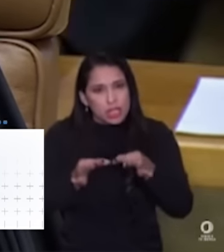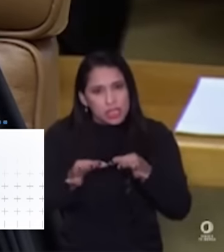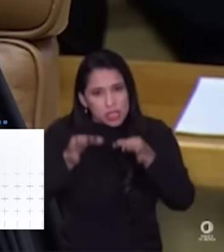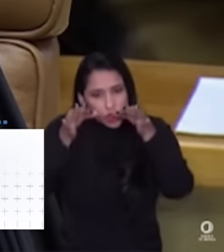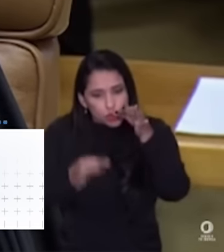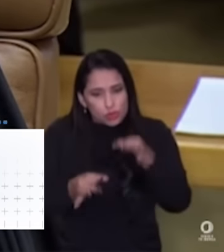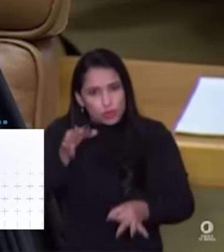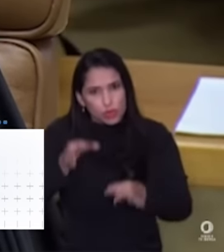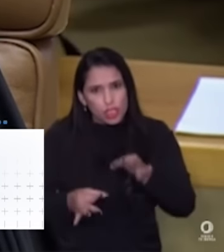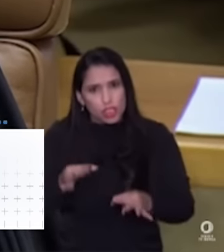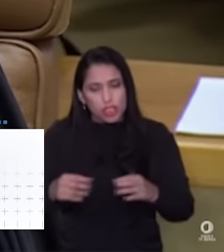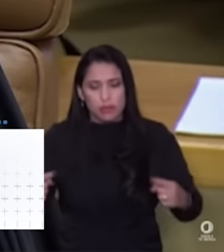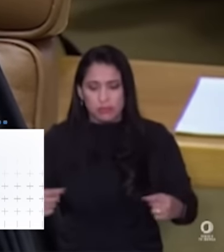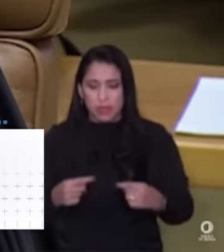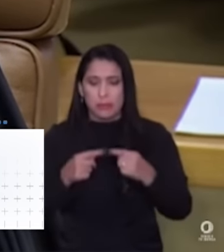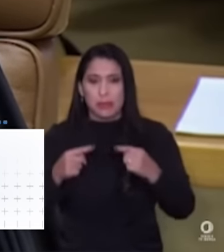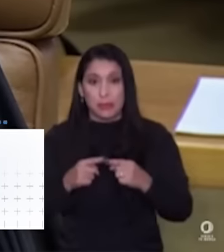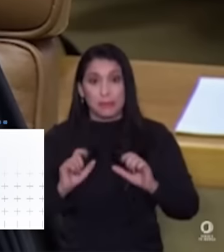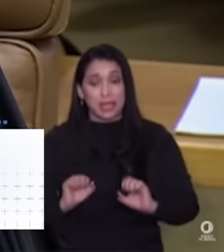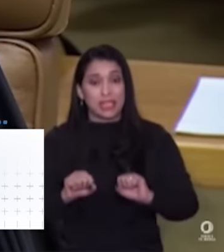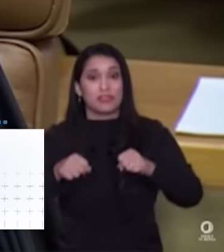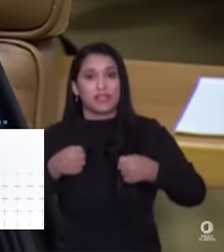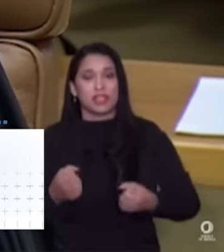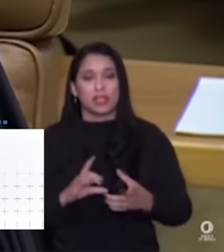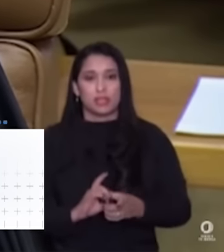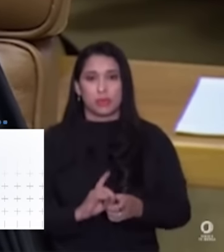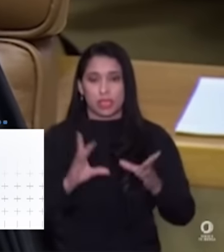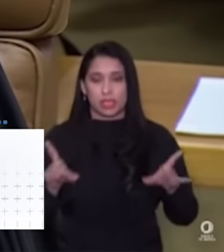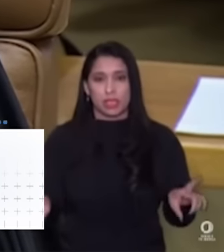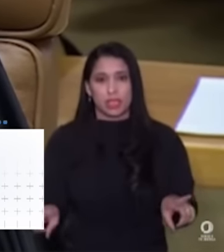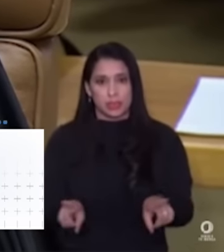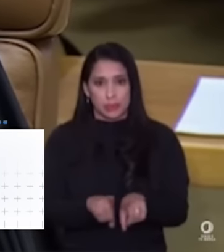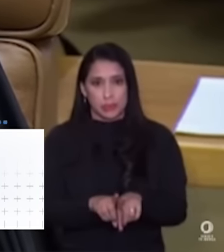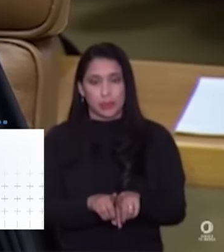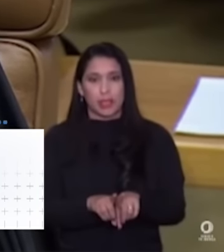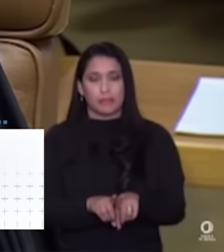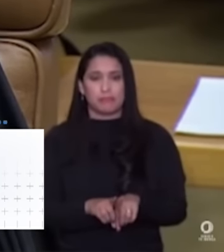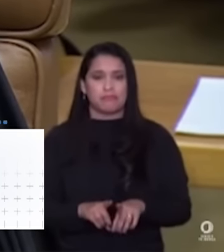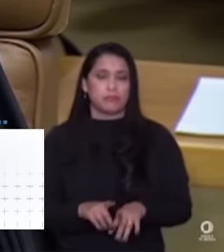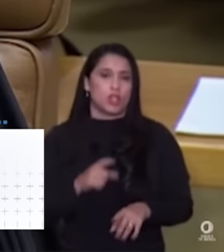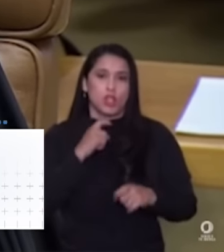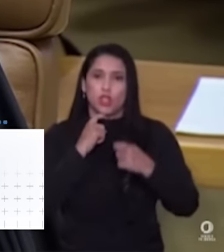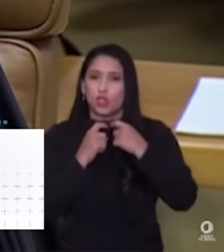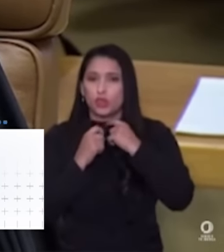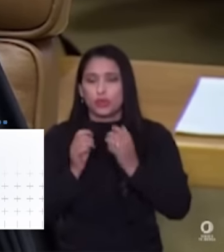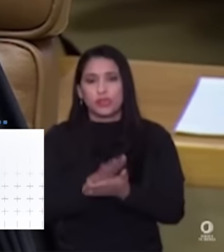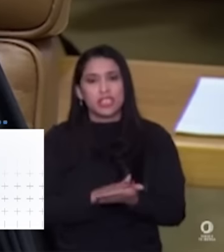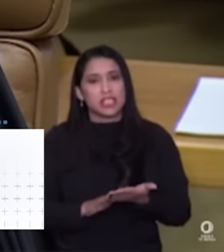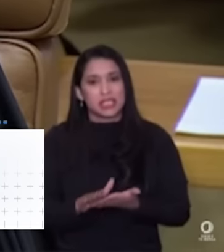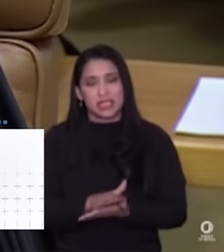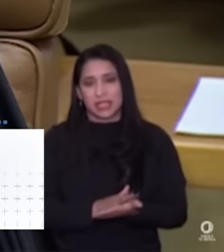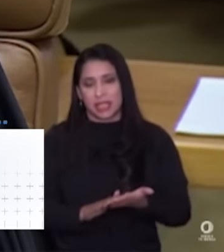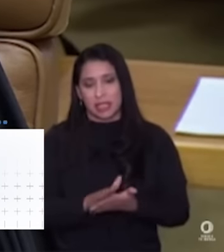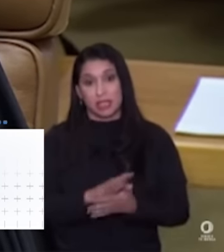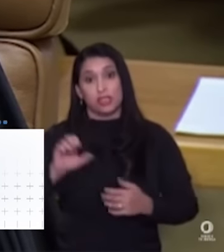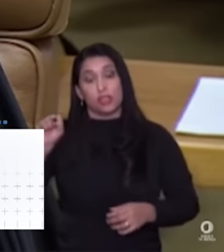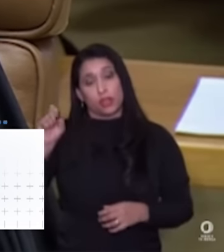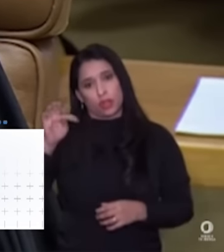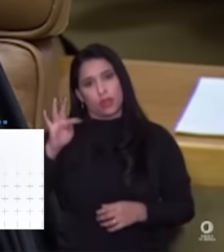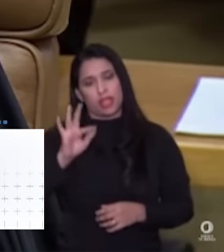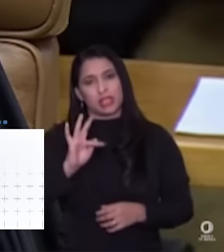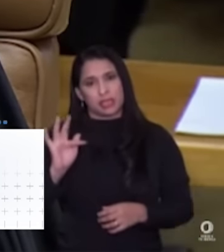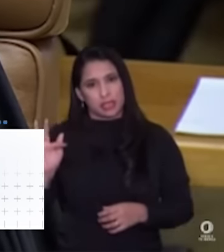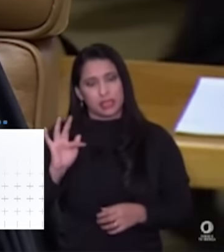justa na defesa da democracia. Da mesma forma, não tenho dúvida, senhor presidente, de que esta Corte não